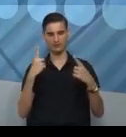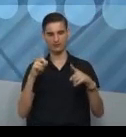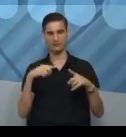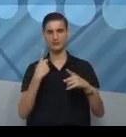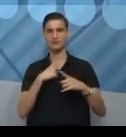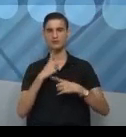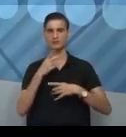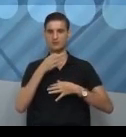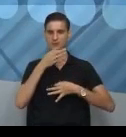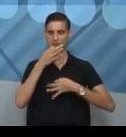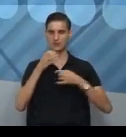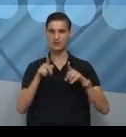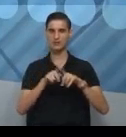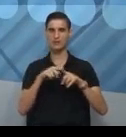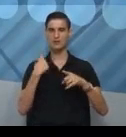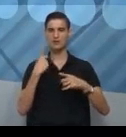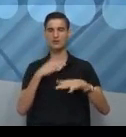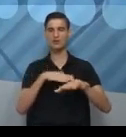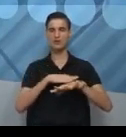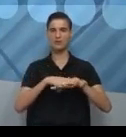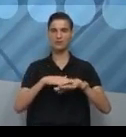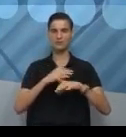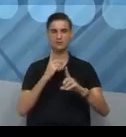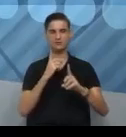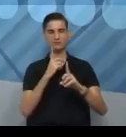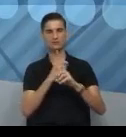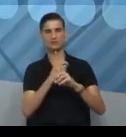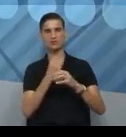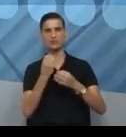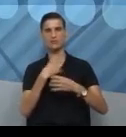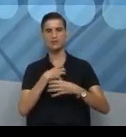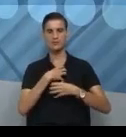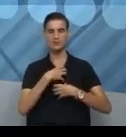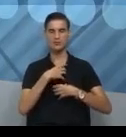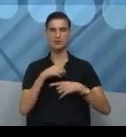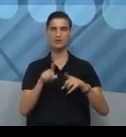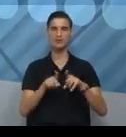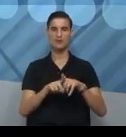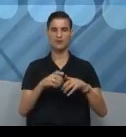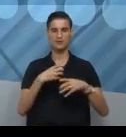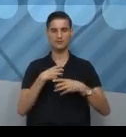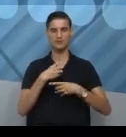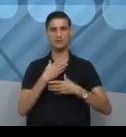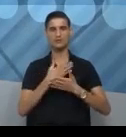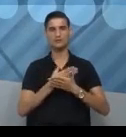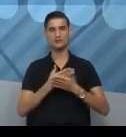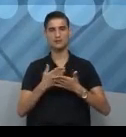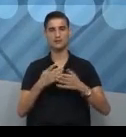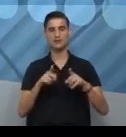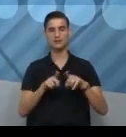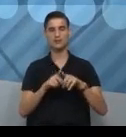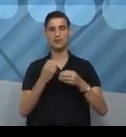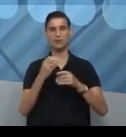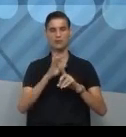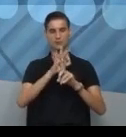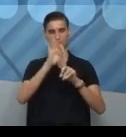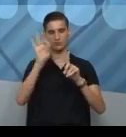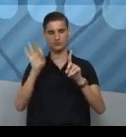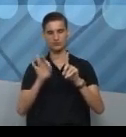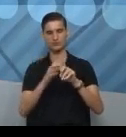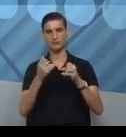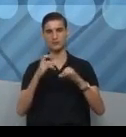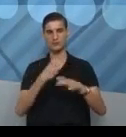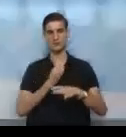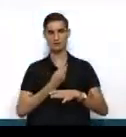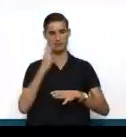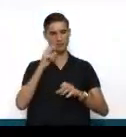eu trouxe mais um questionamento para que a gente possa identificar qual é o modelo, quais são as condições iniciais e as condições de contorno se